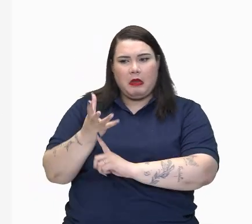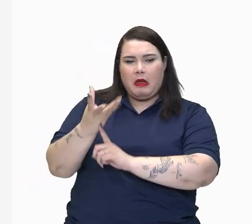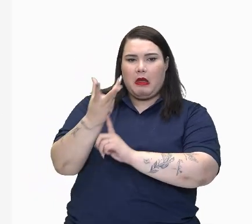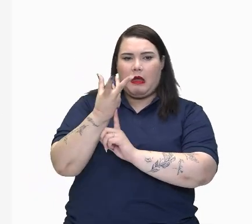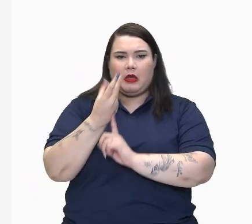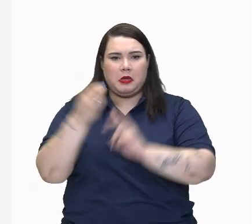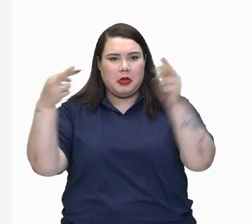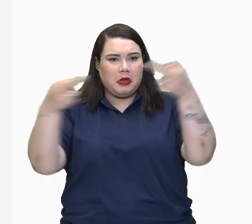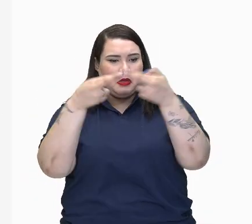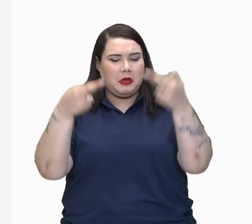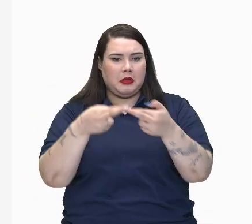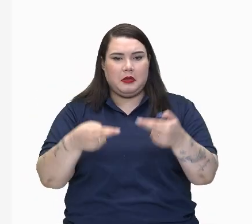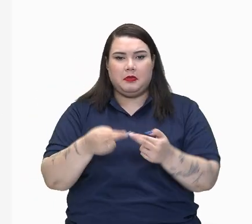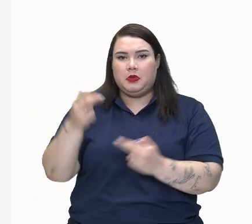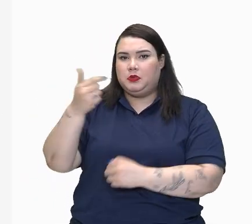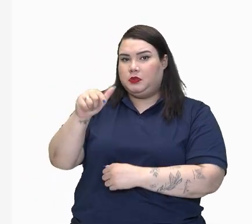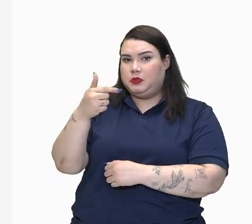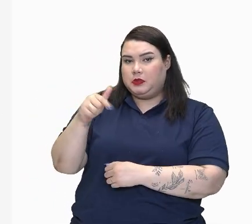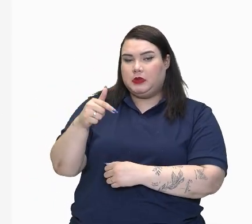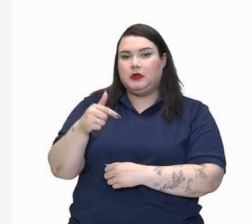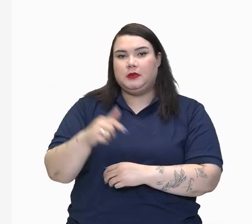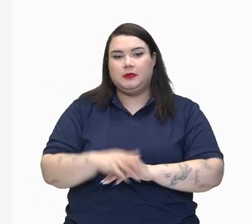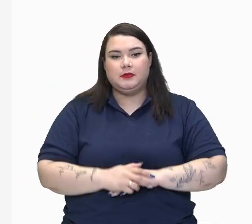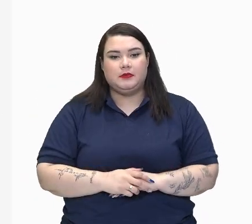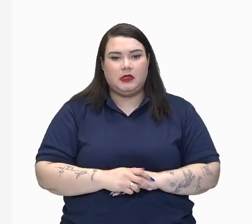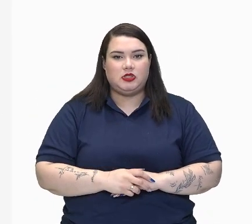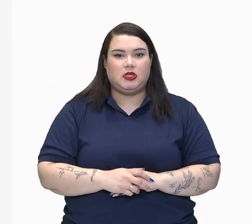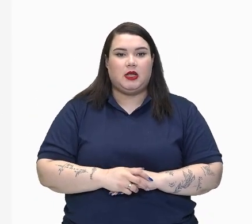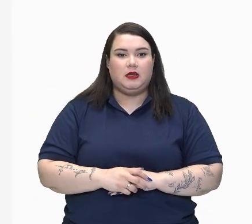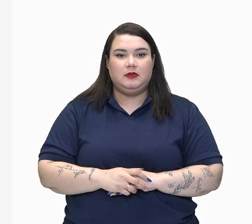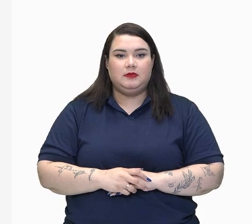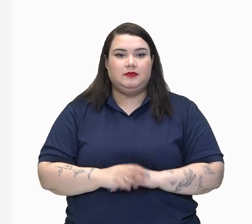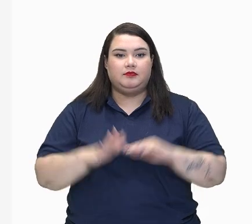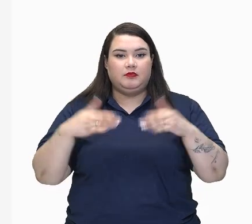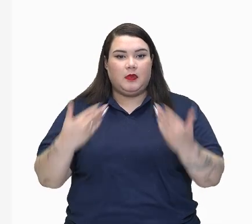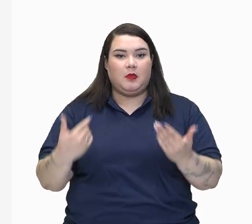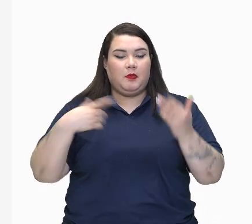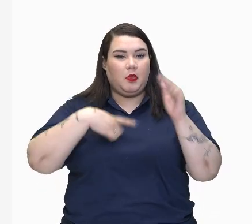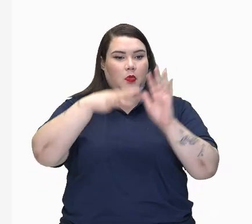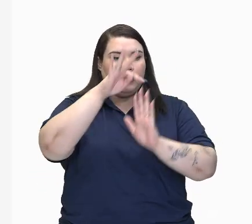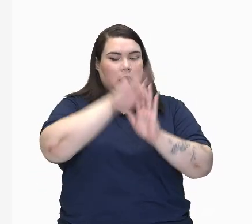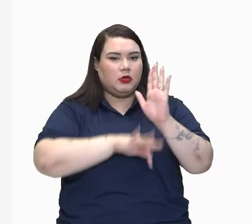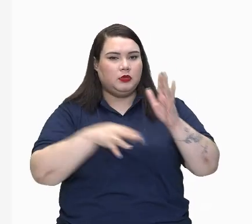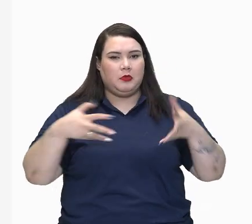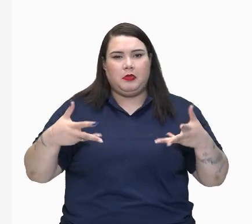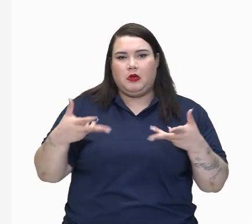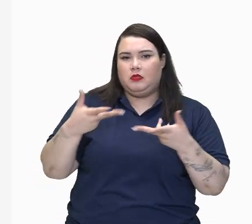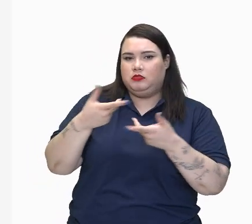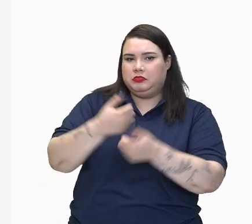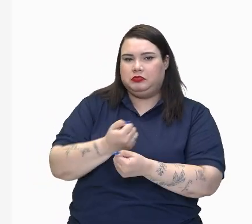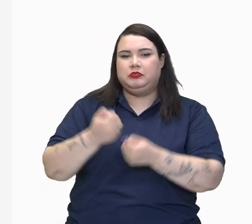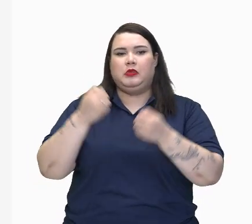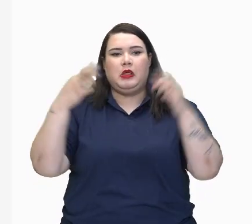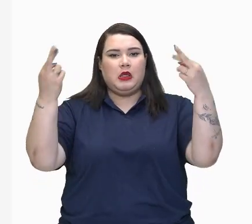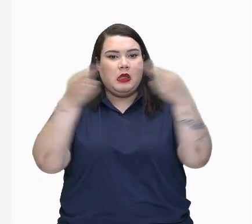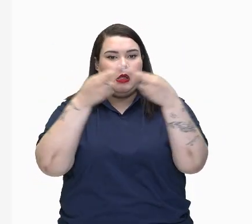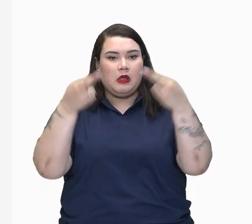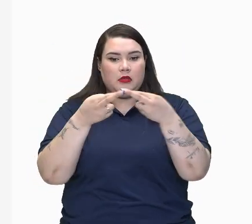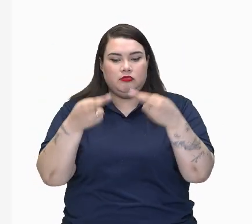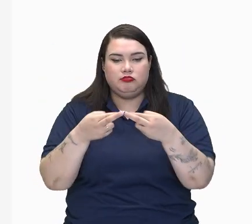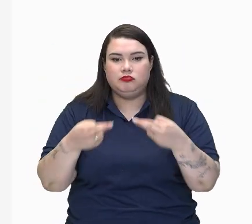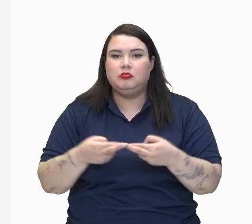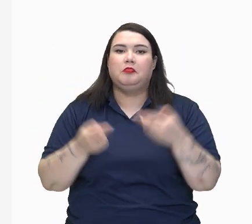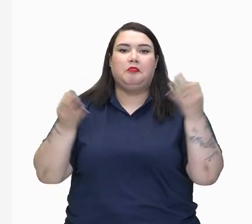e nunca rimo os termos cognatos. O meu verso é bom, frumento sem joio, faço rimas